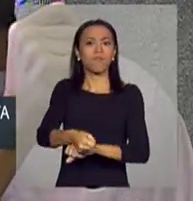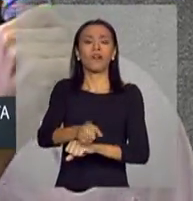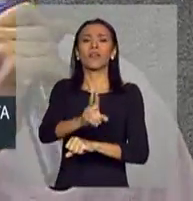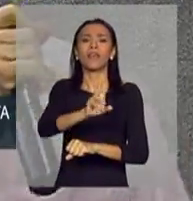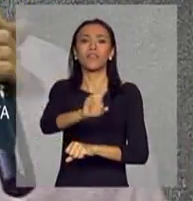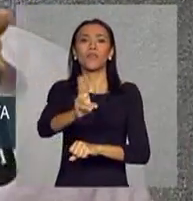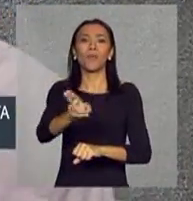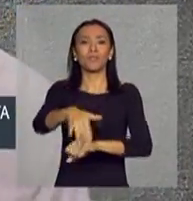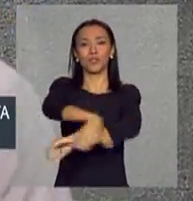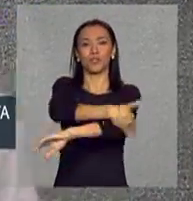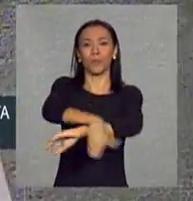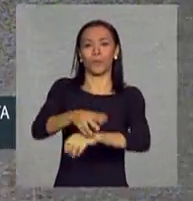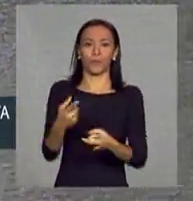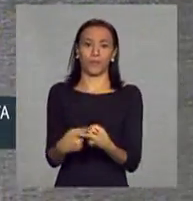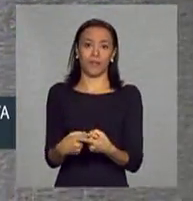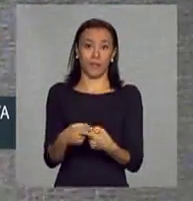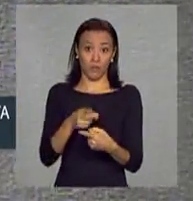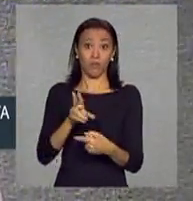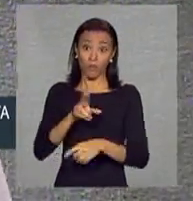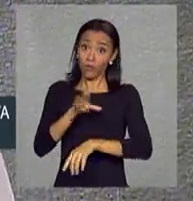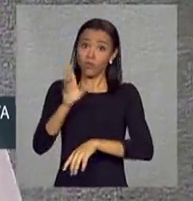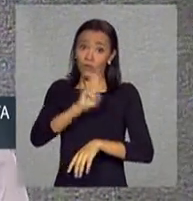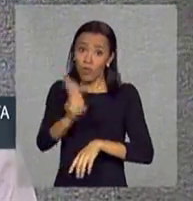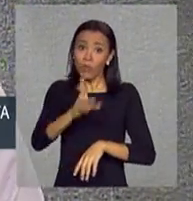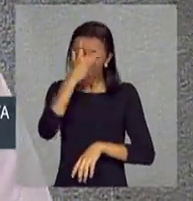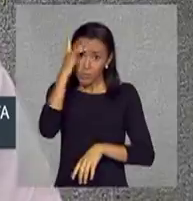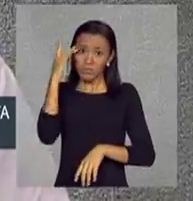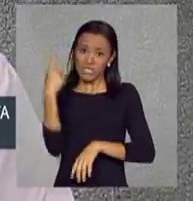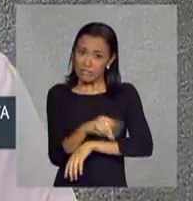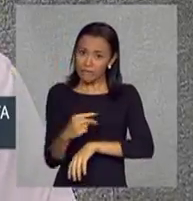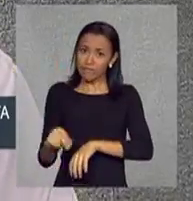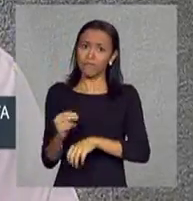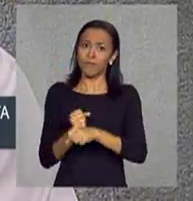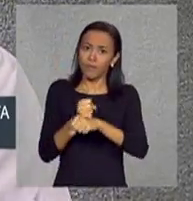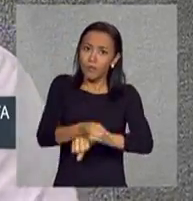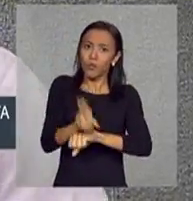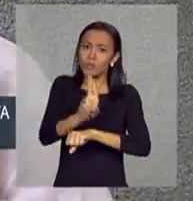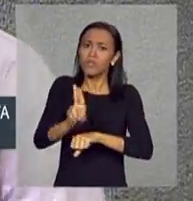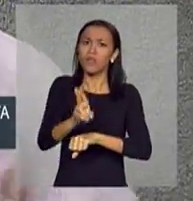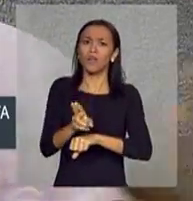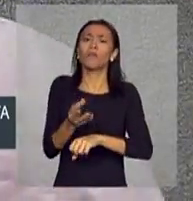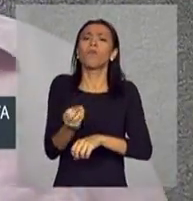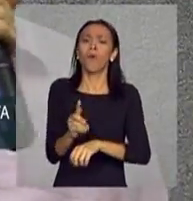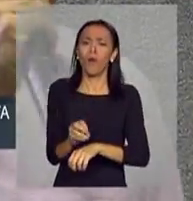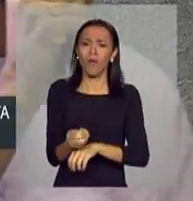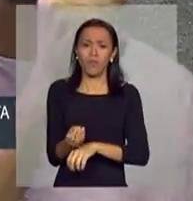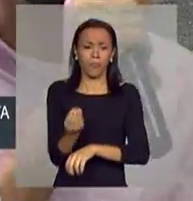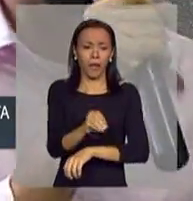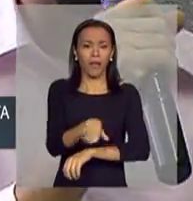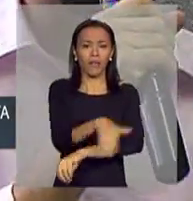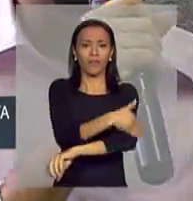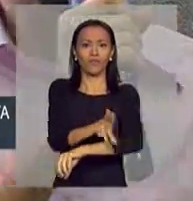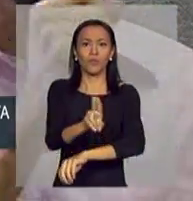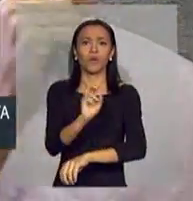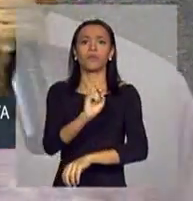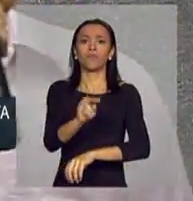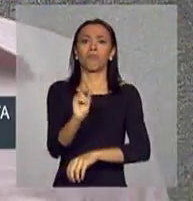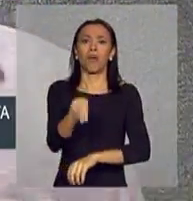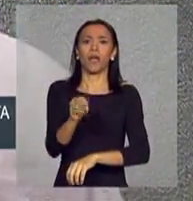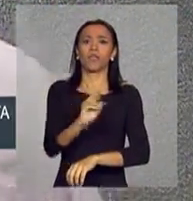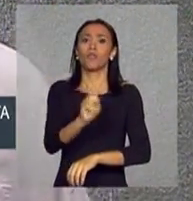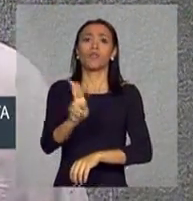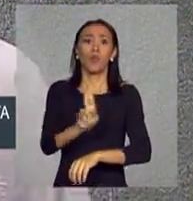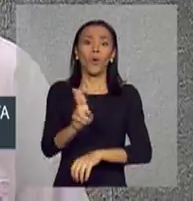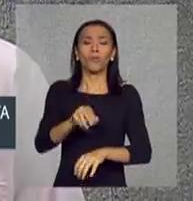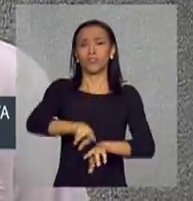avenidas. Eu acho que esse processo ele pode sendo antecipado, porque isso vai criando um clima de mobilização